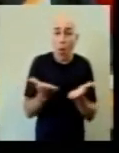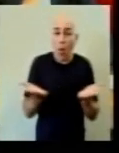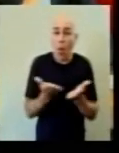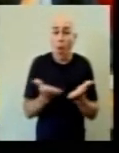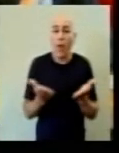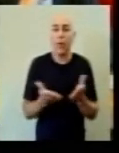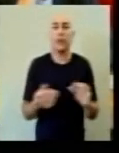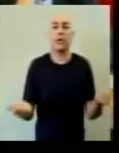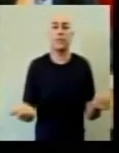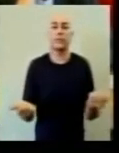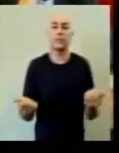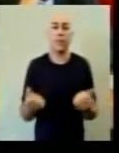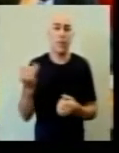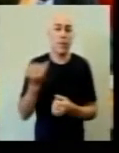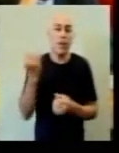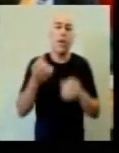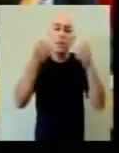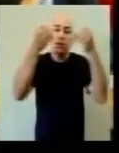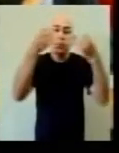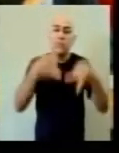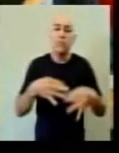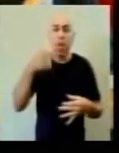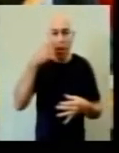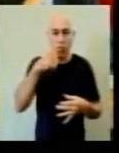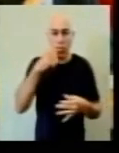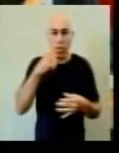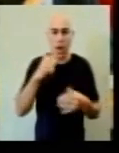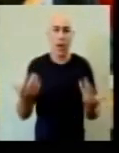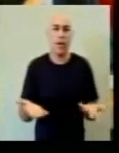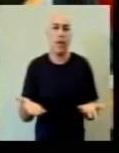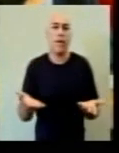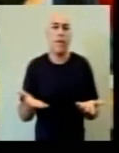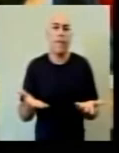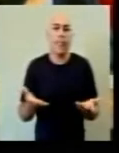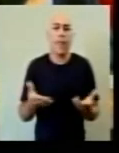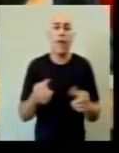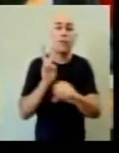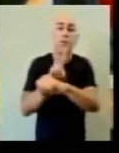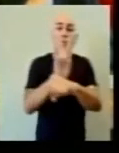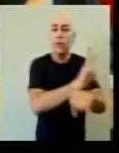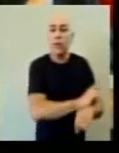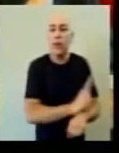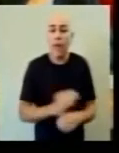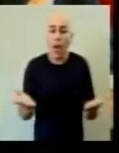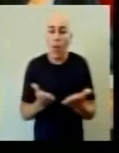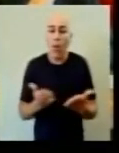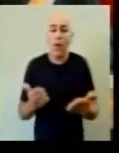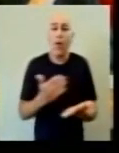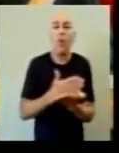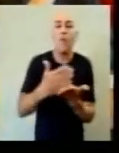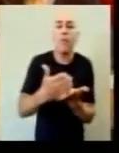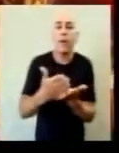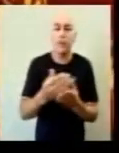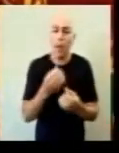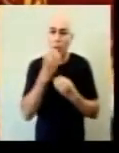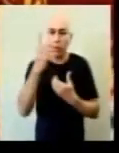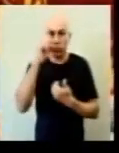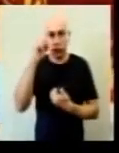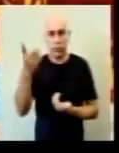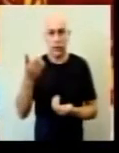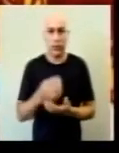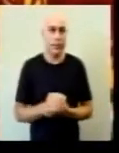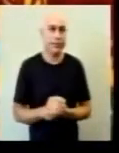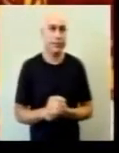agora. Miriam, explica para a gente o que vai mudar no sentido dessa fiscalização a partir de agora. Bom dia.